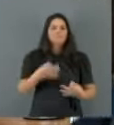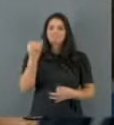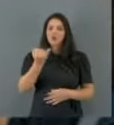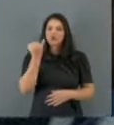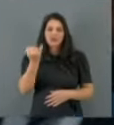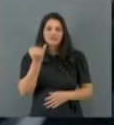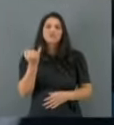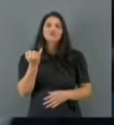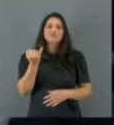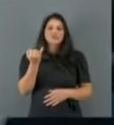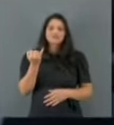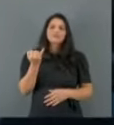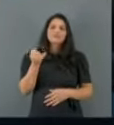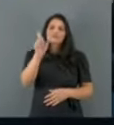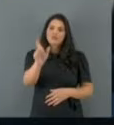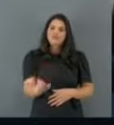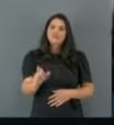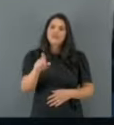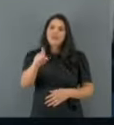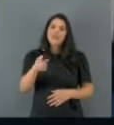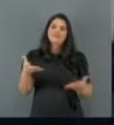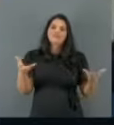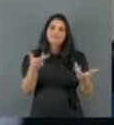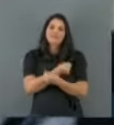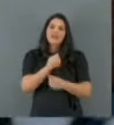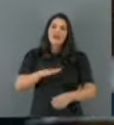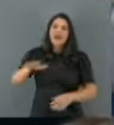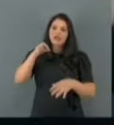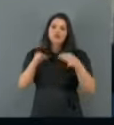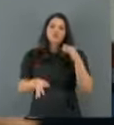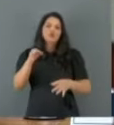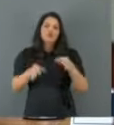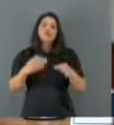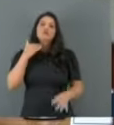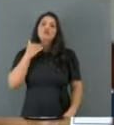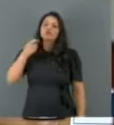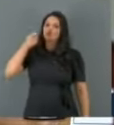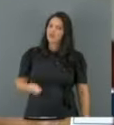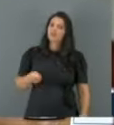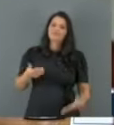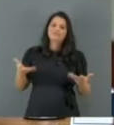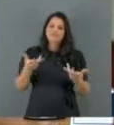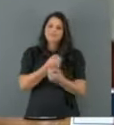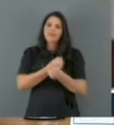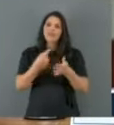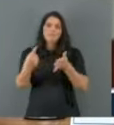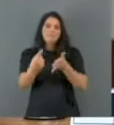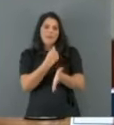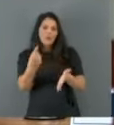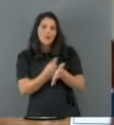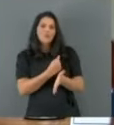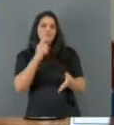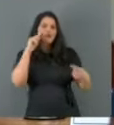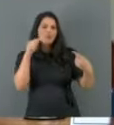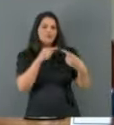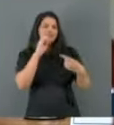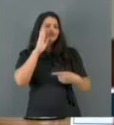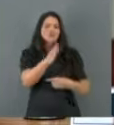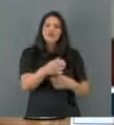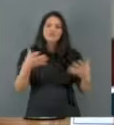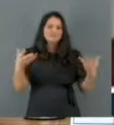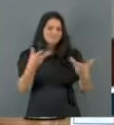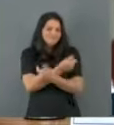sempre... Aliás, Vossa Excelência é um jurista, é um juiz de carreira e formula as questões com muita objetividade.